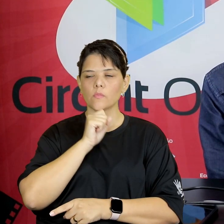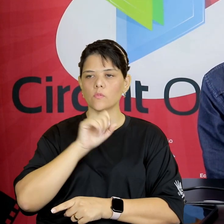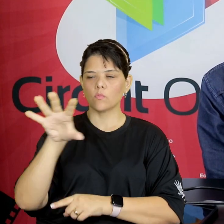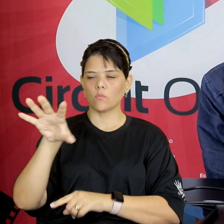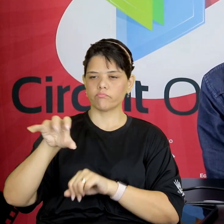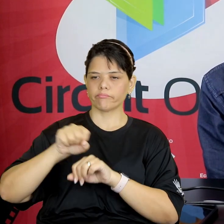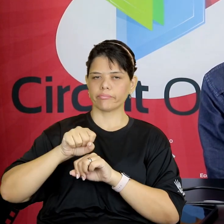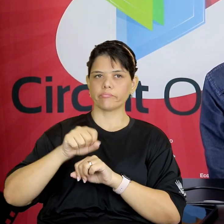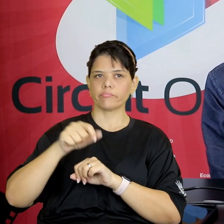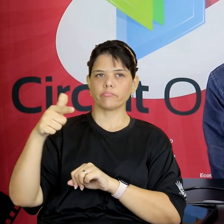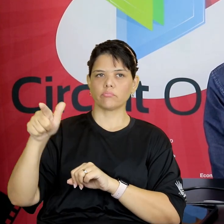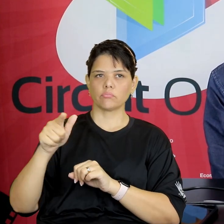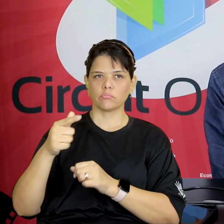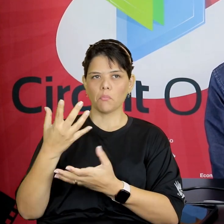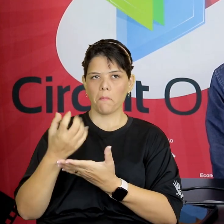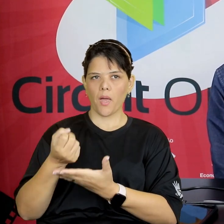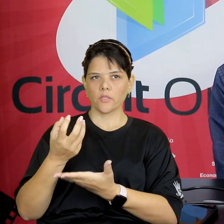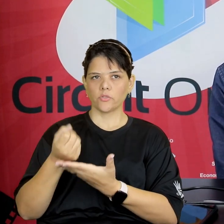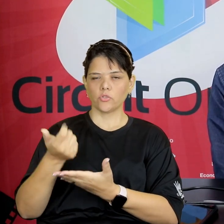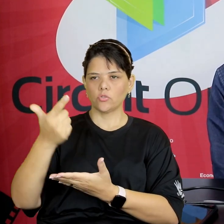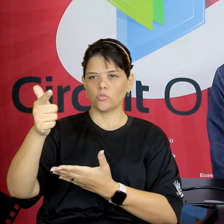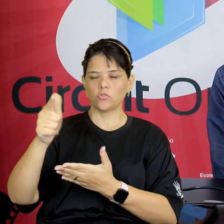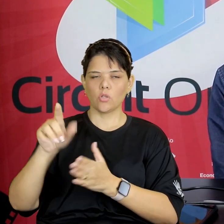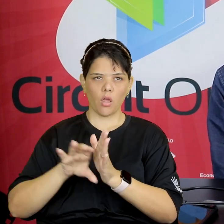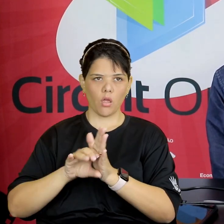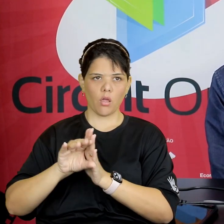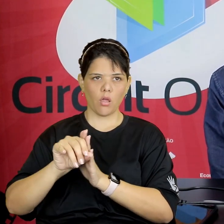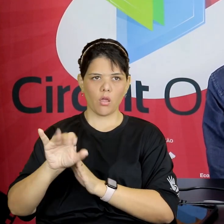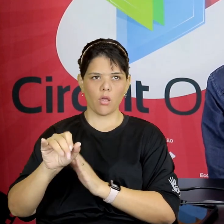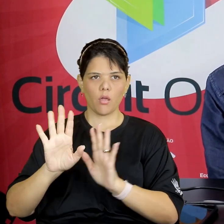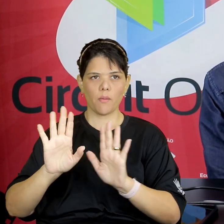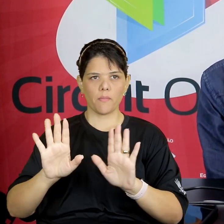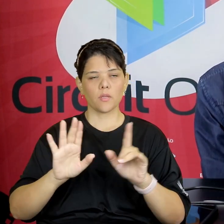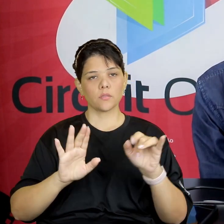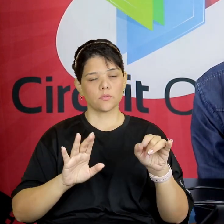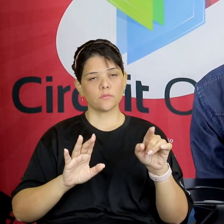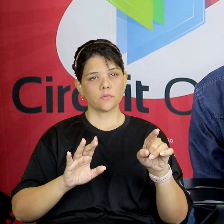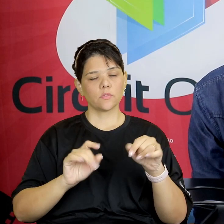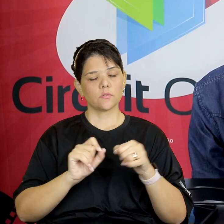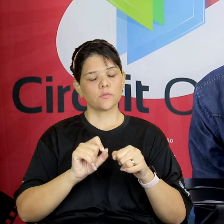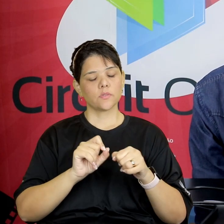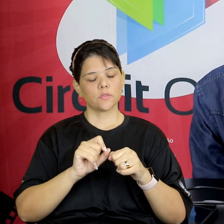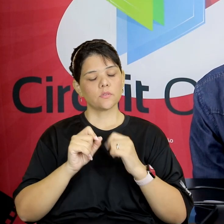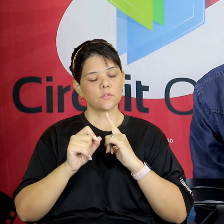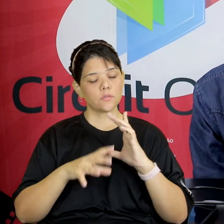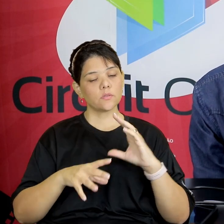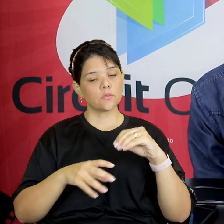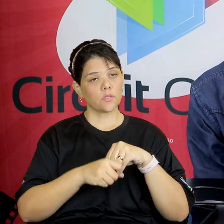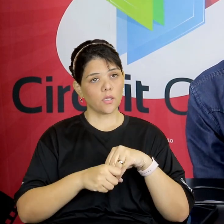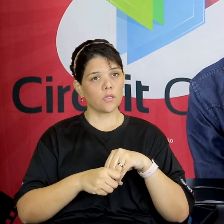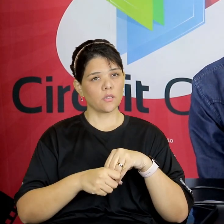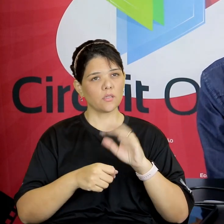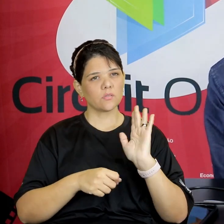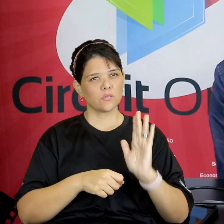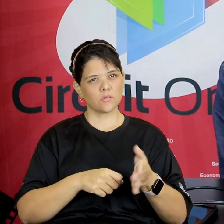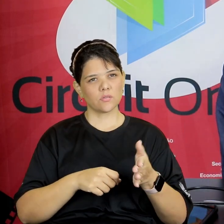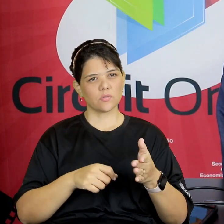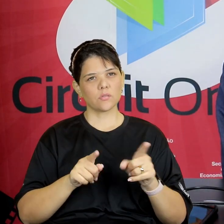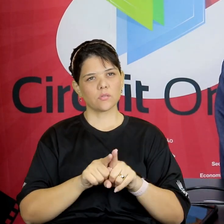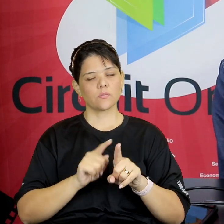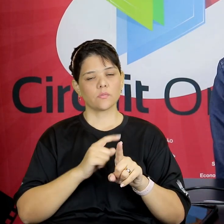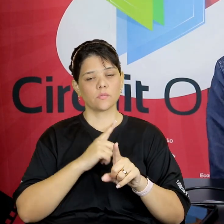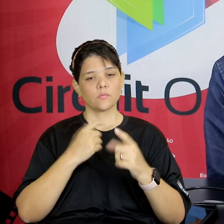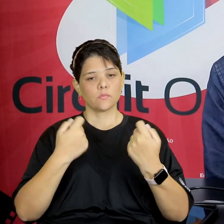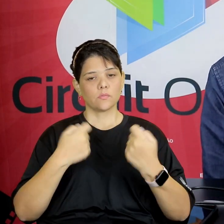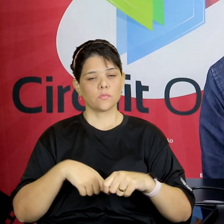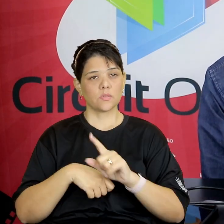consegue fazer tudo na mão aqui pelo Premiere, só é bem mais complicado, porque você tem que saber o que você está fazendo bastante, assim, você tem que ter 100% de controle